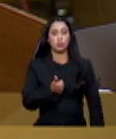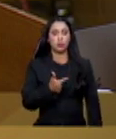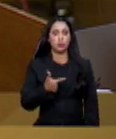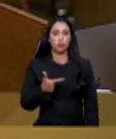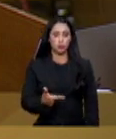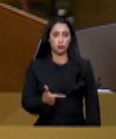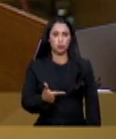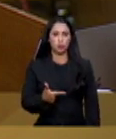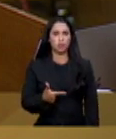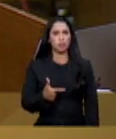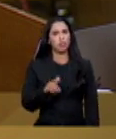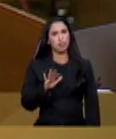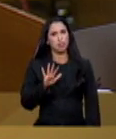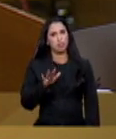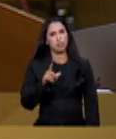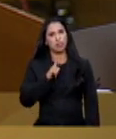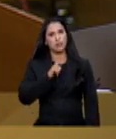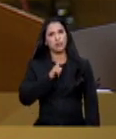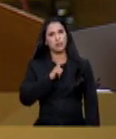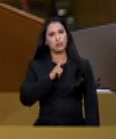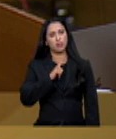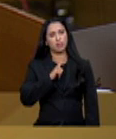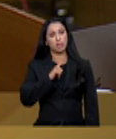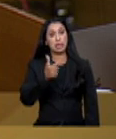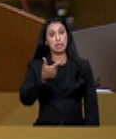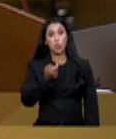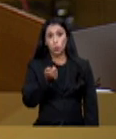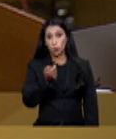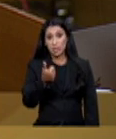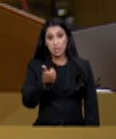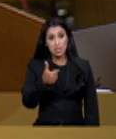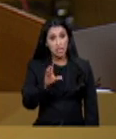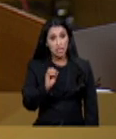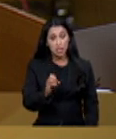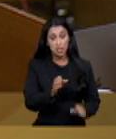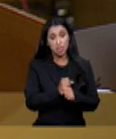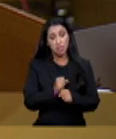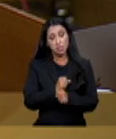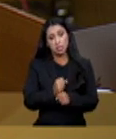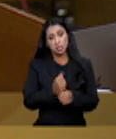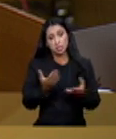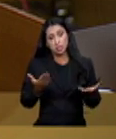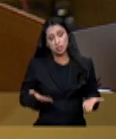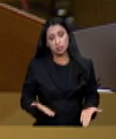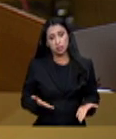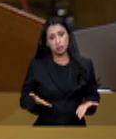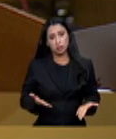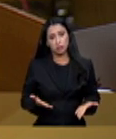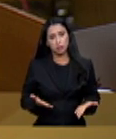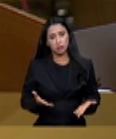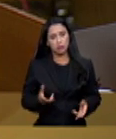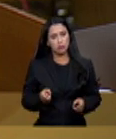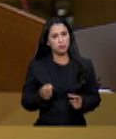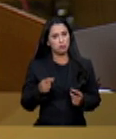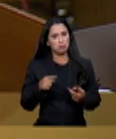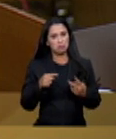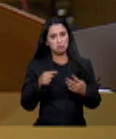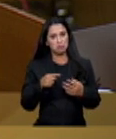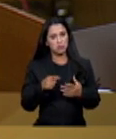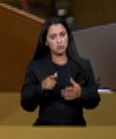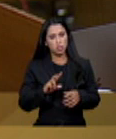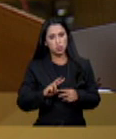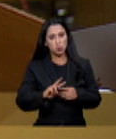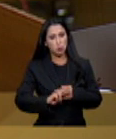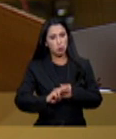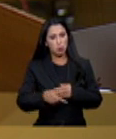portanto, que já vai completar proximamente 10 anos, sem que, tanto quanto eu saiba, se tenha apontado qualquer